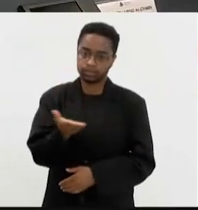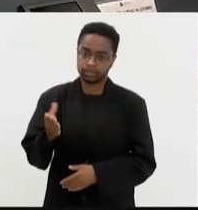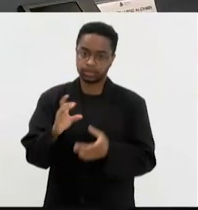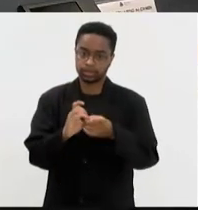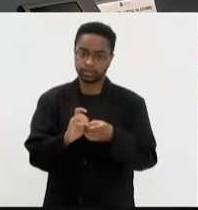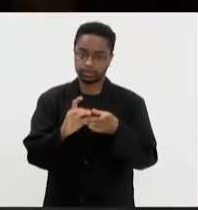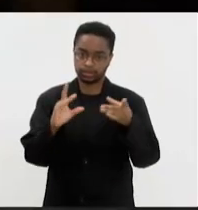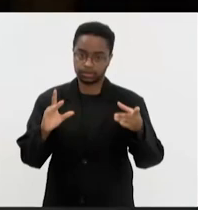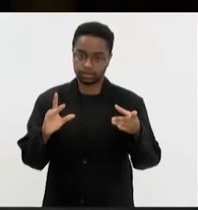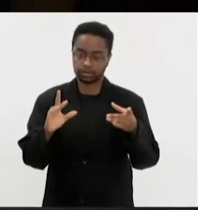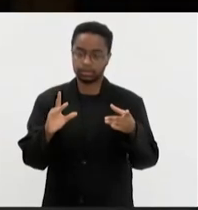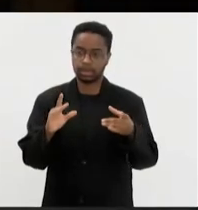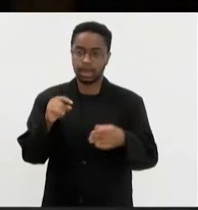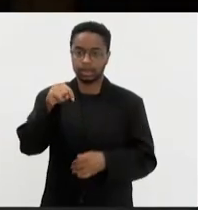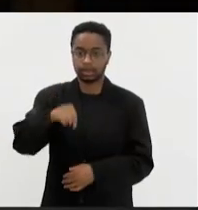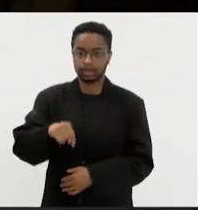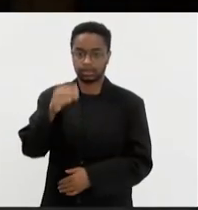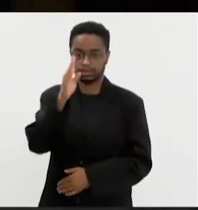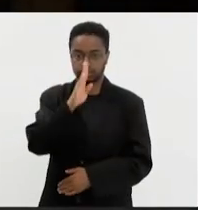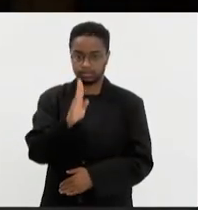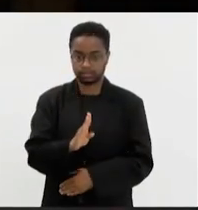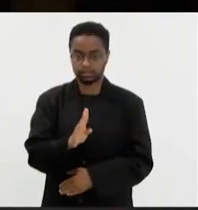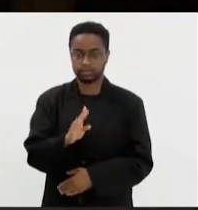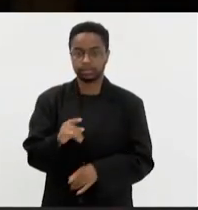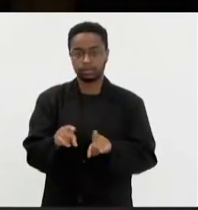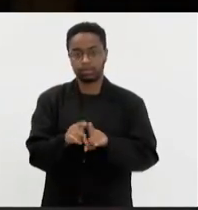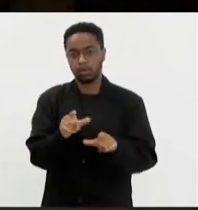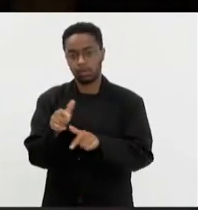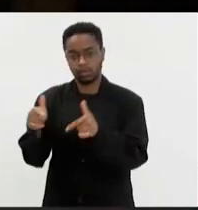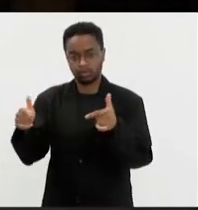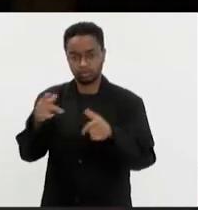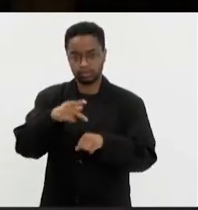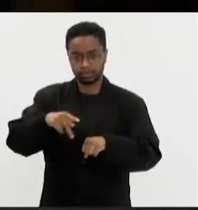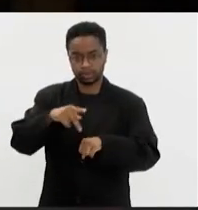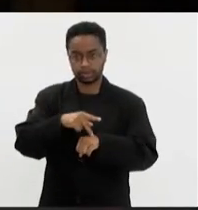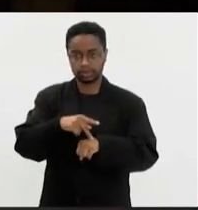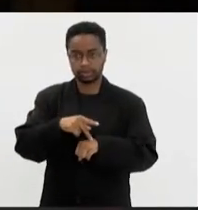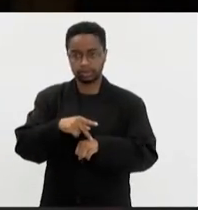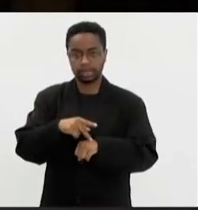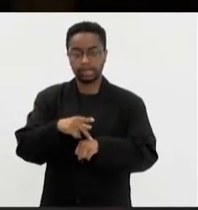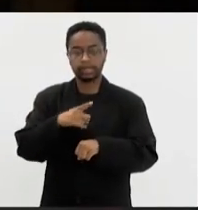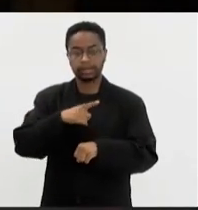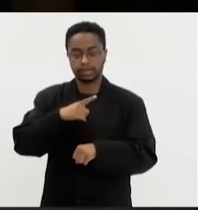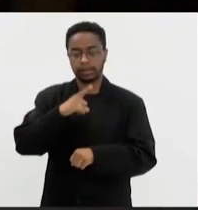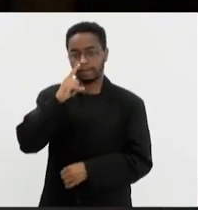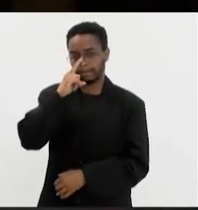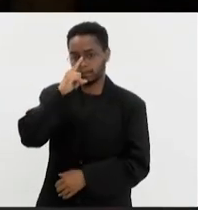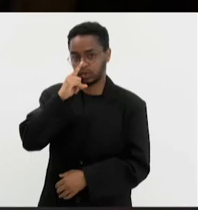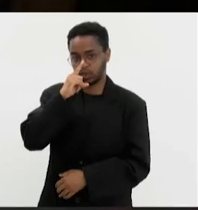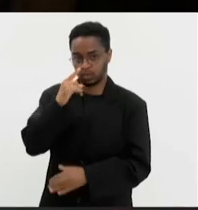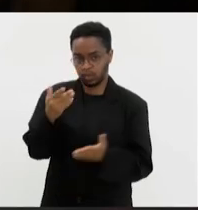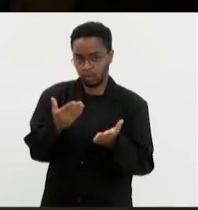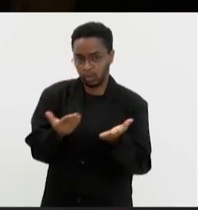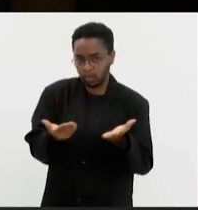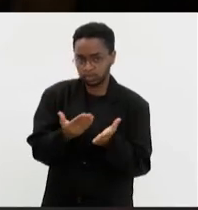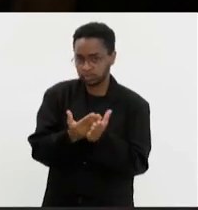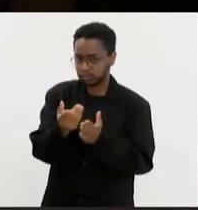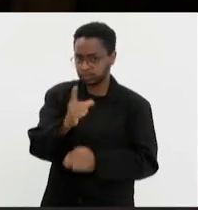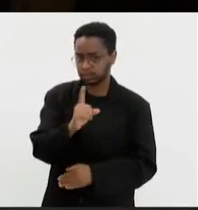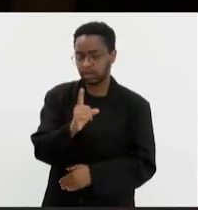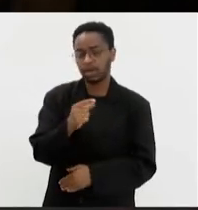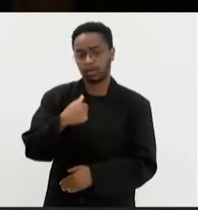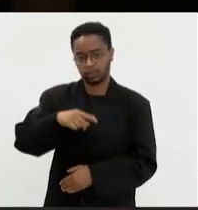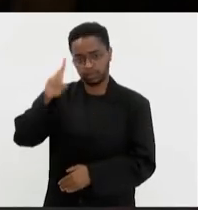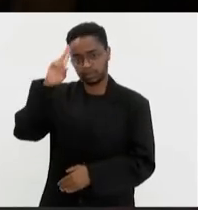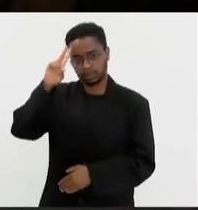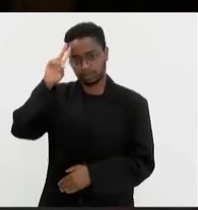democracia no Brasil Aliás a democracia em alguns países está so ataque e não é de hoje eu lembro